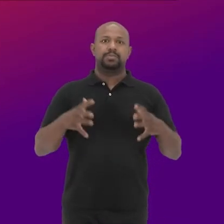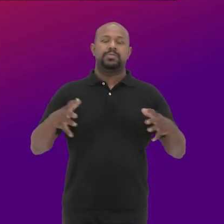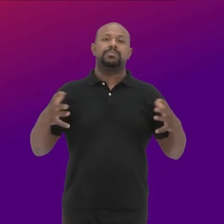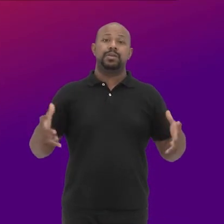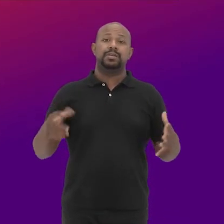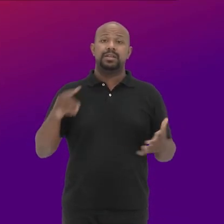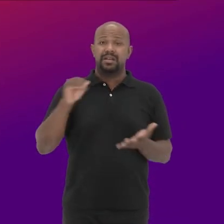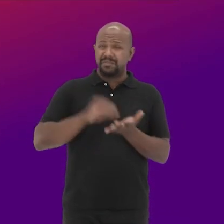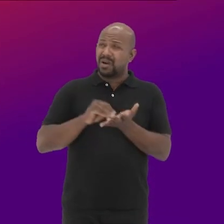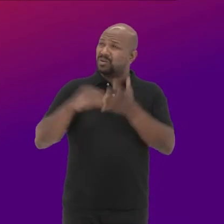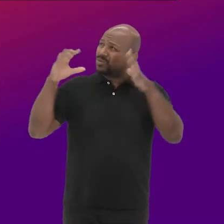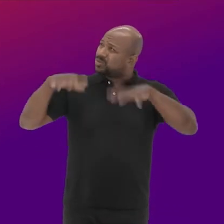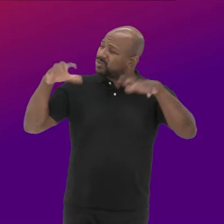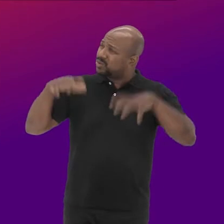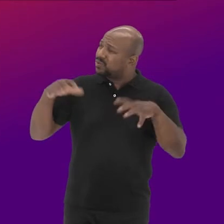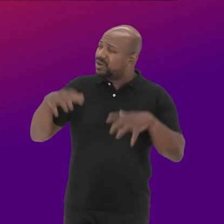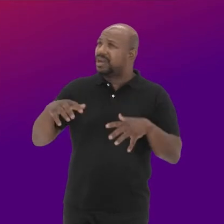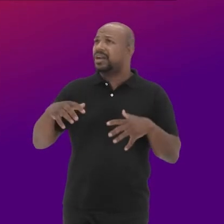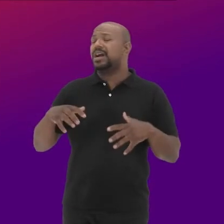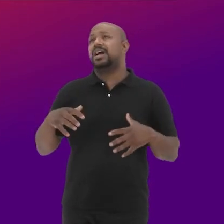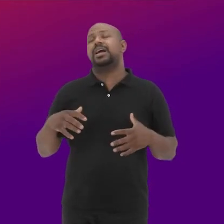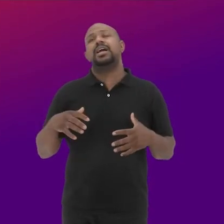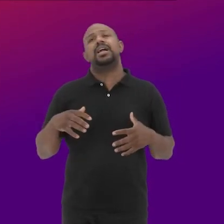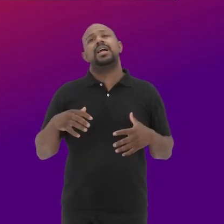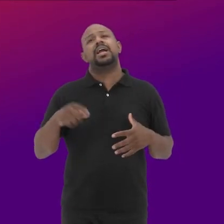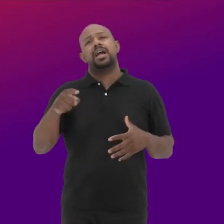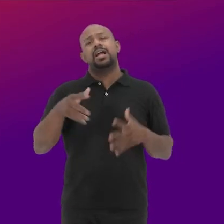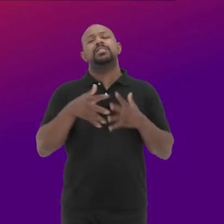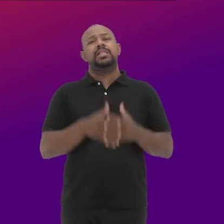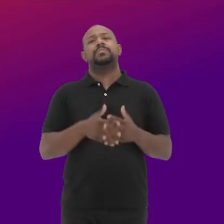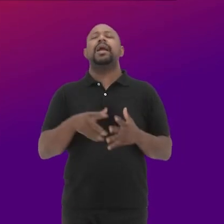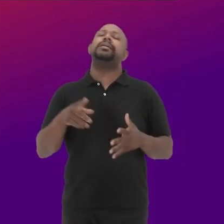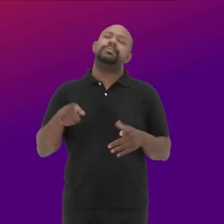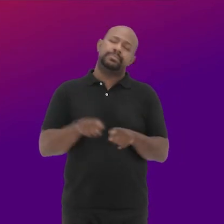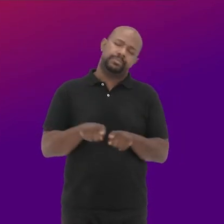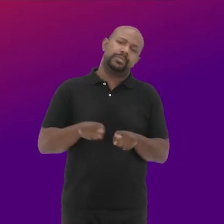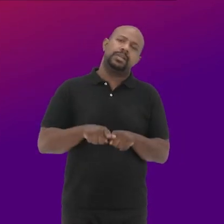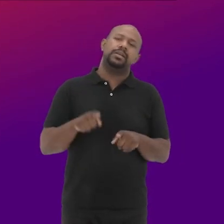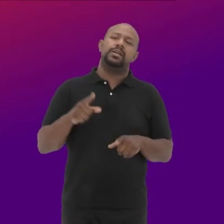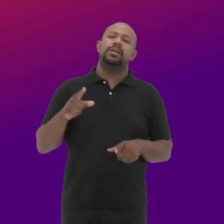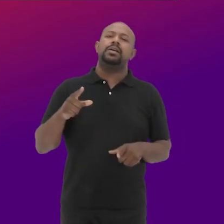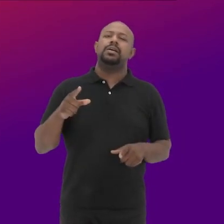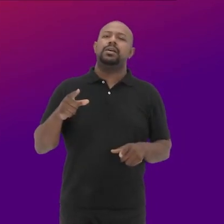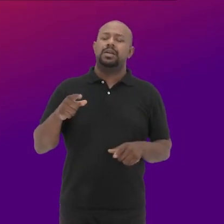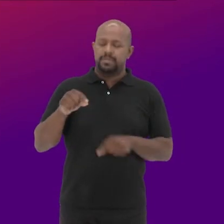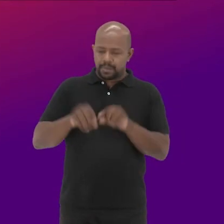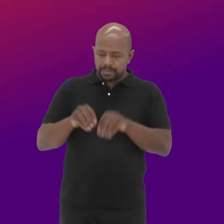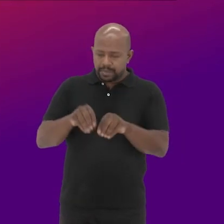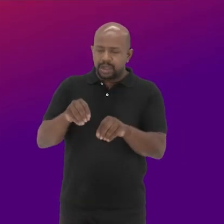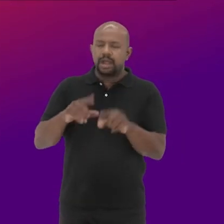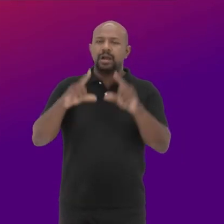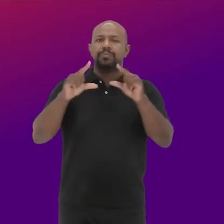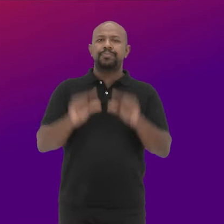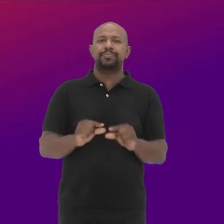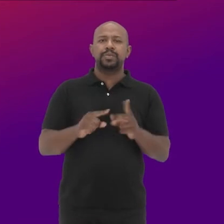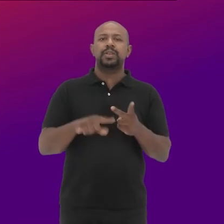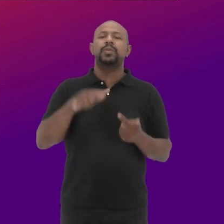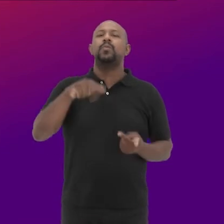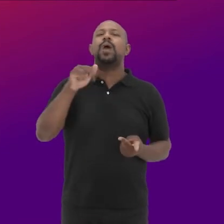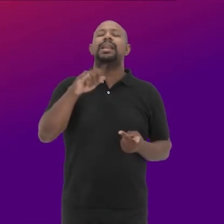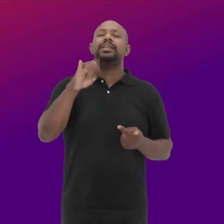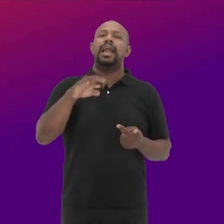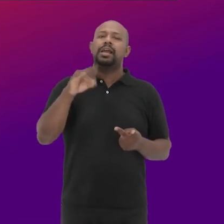quantidade. Então, a falta de chuva, né, trazia, consequentemente, uma redução do volume de produção e